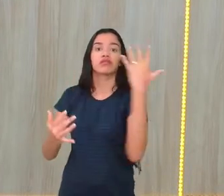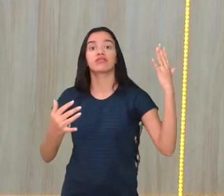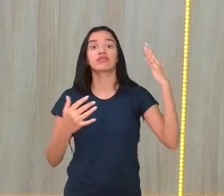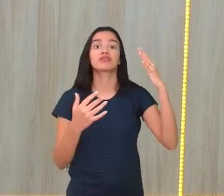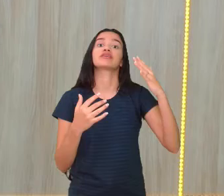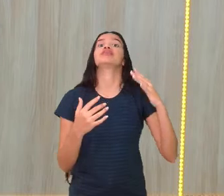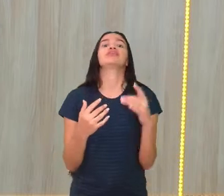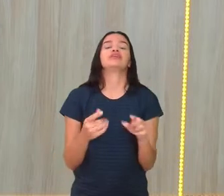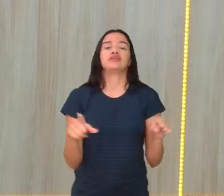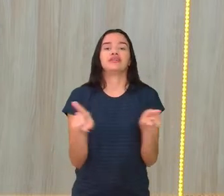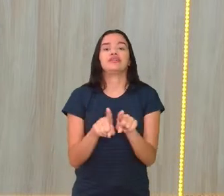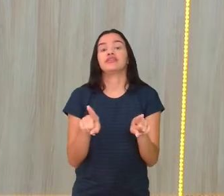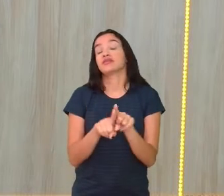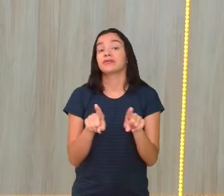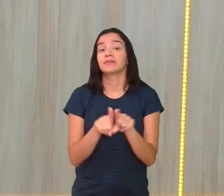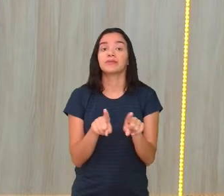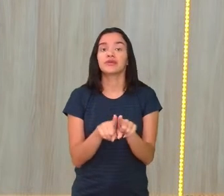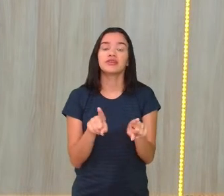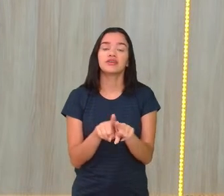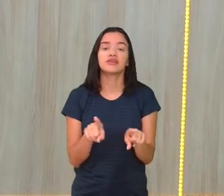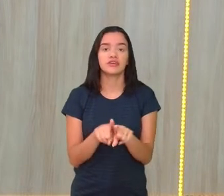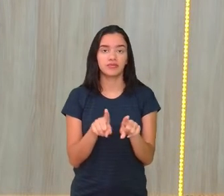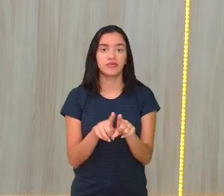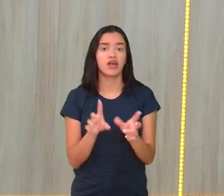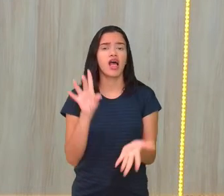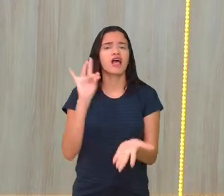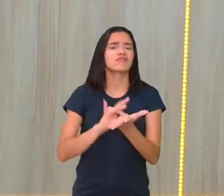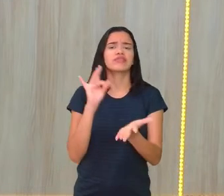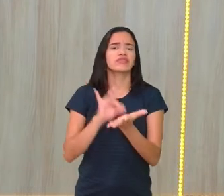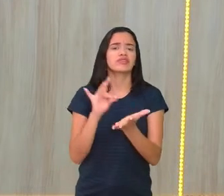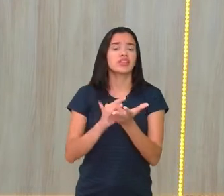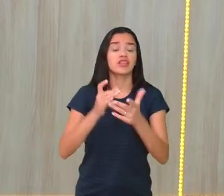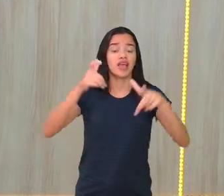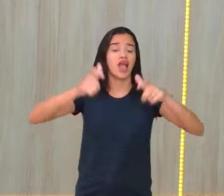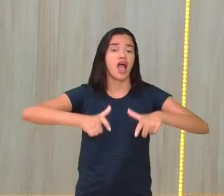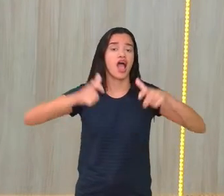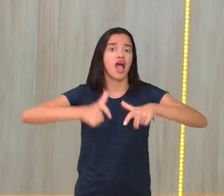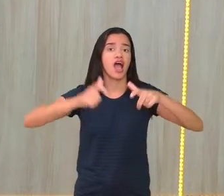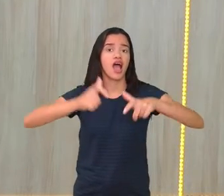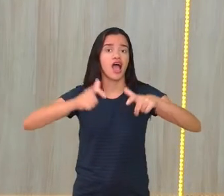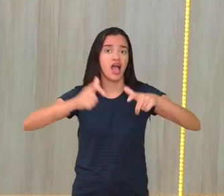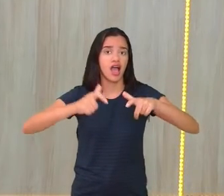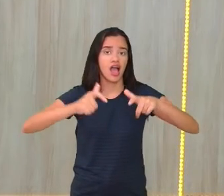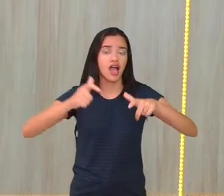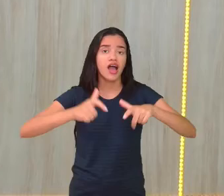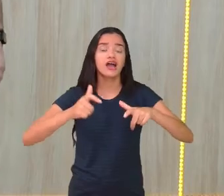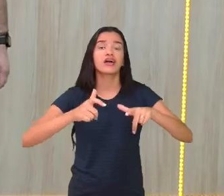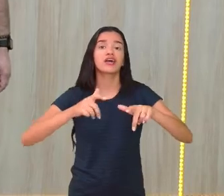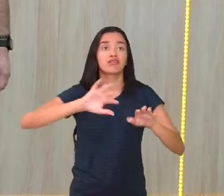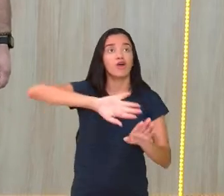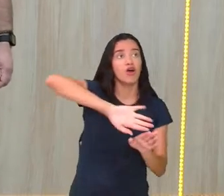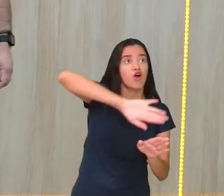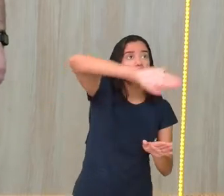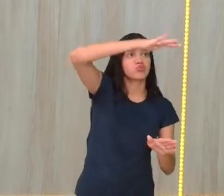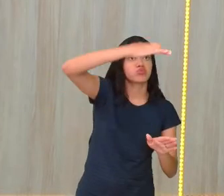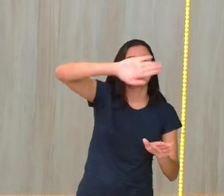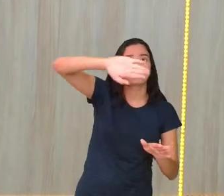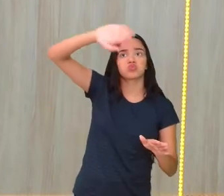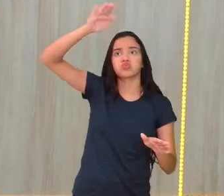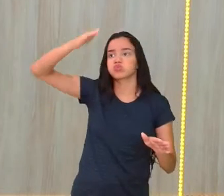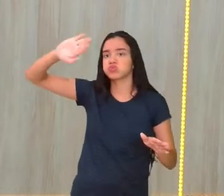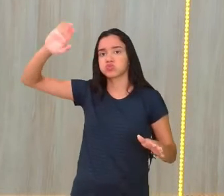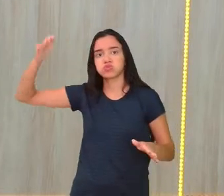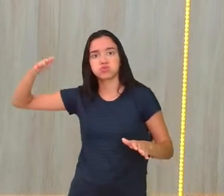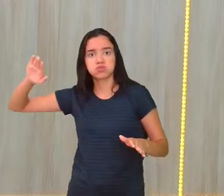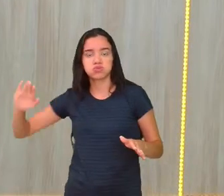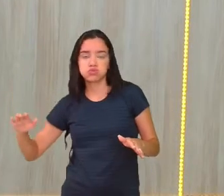de madeira e por conta do fato de que o território, por ser bastante montanhoso, não